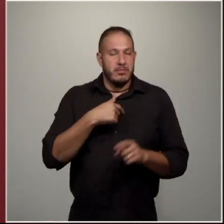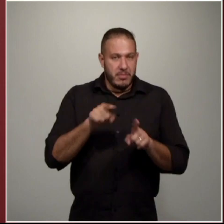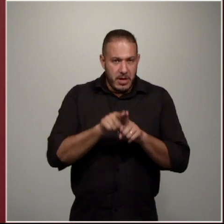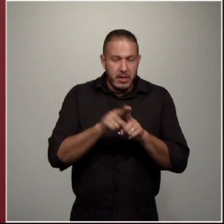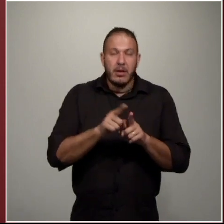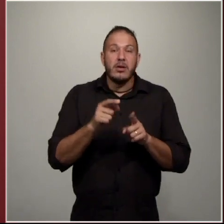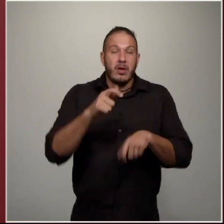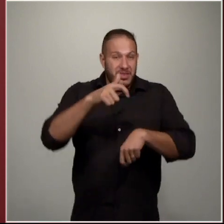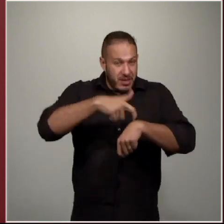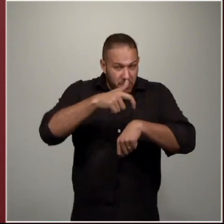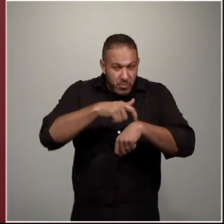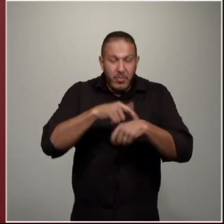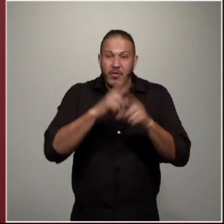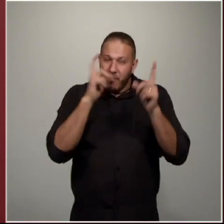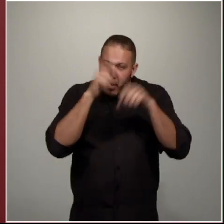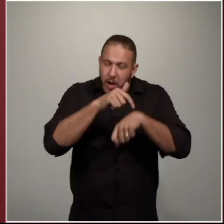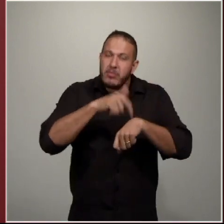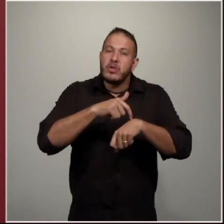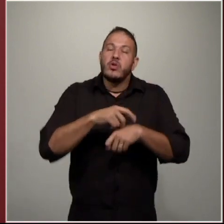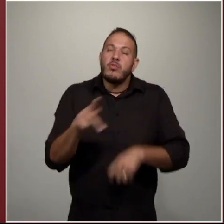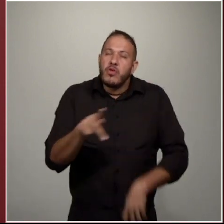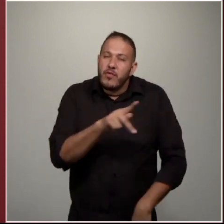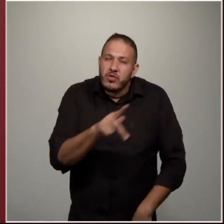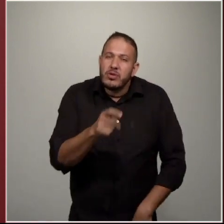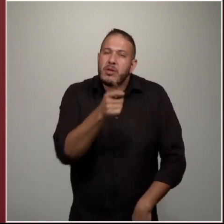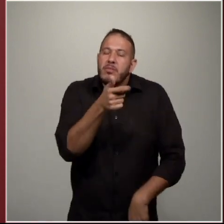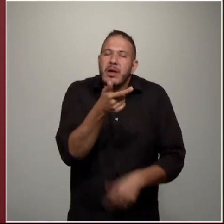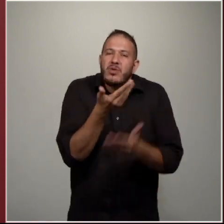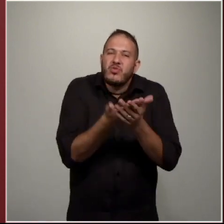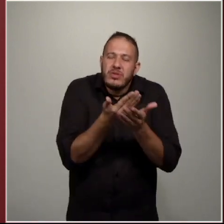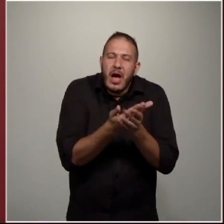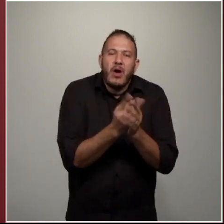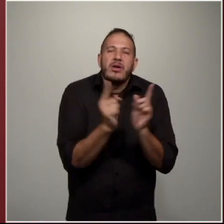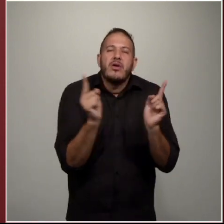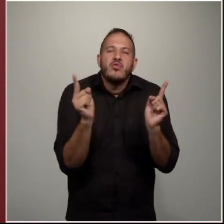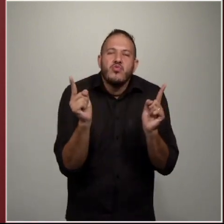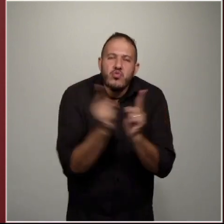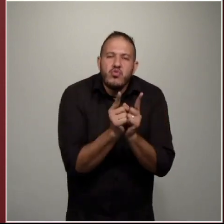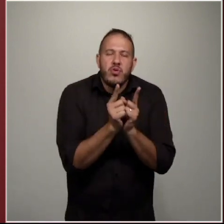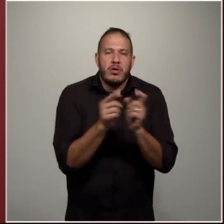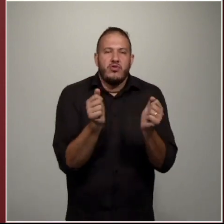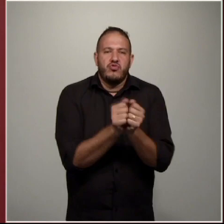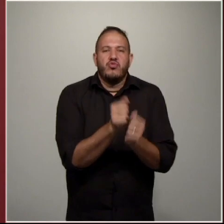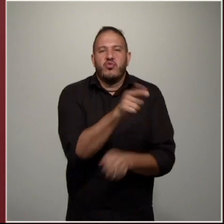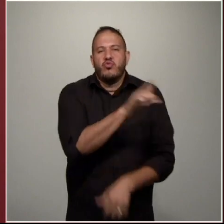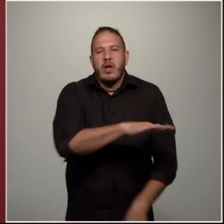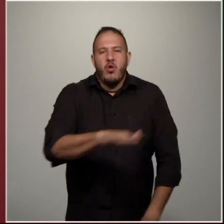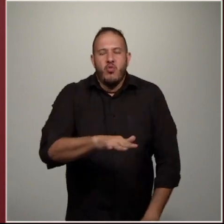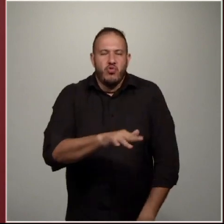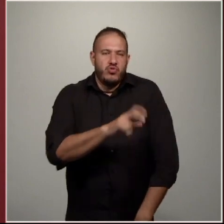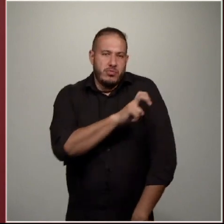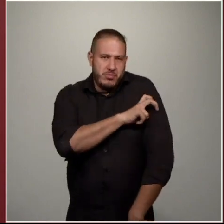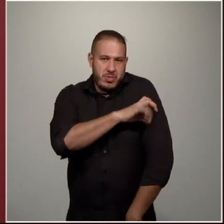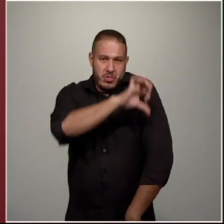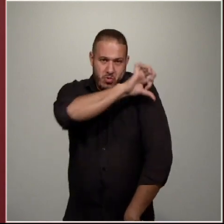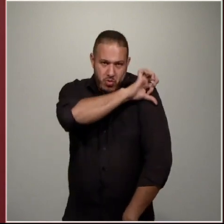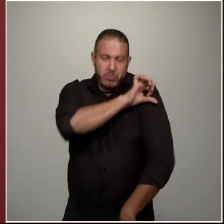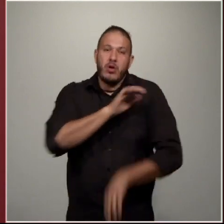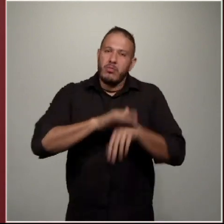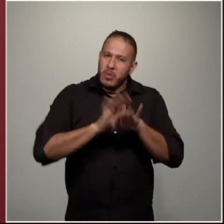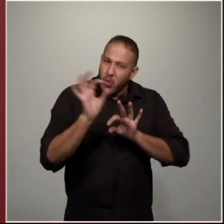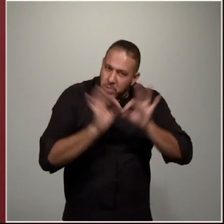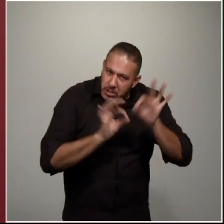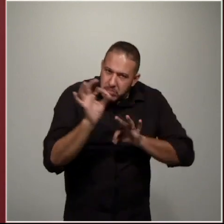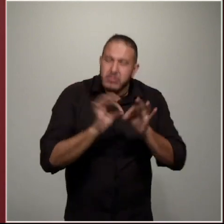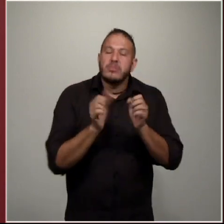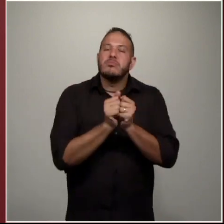fixo e o professor tem menos aulas nem menos tempo presente com o valor você construiu uma atividade que envolva a